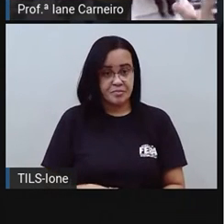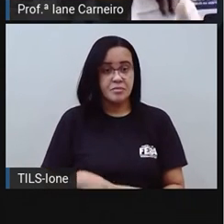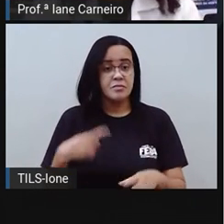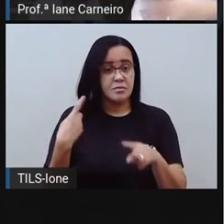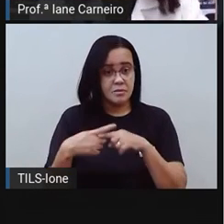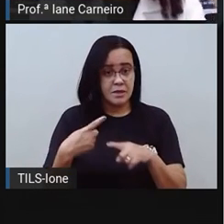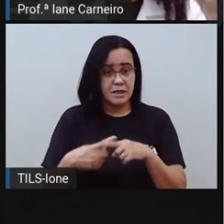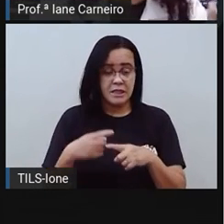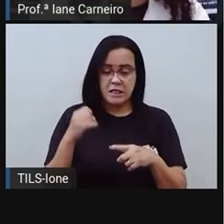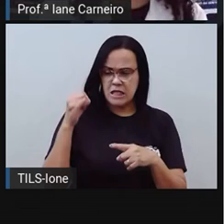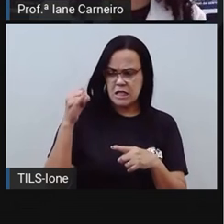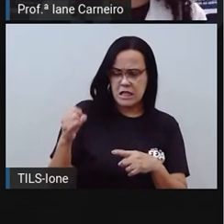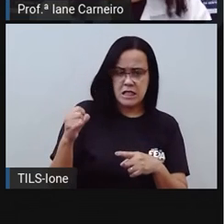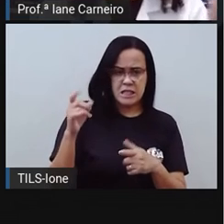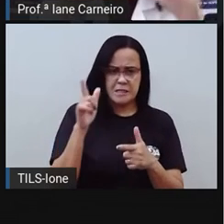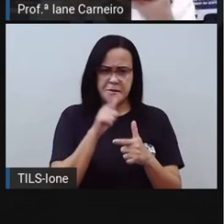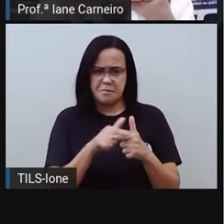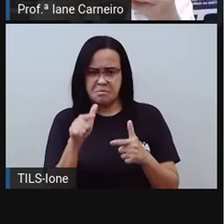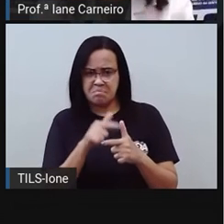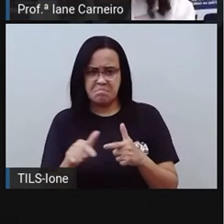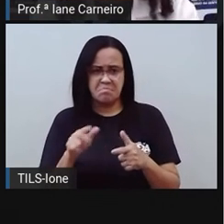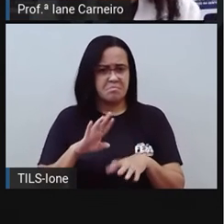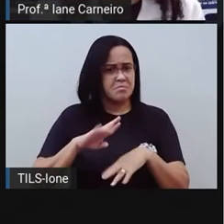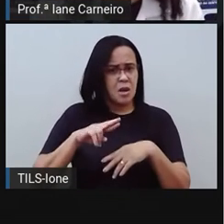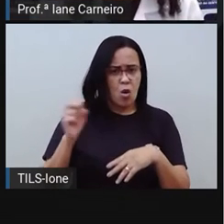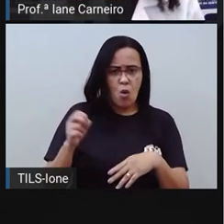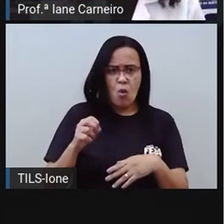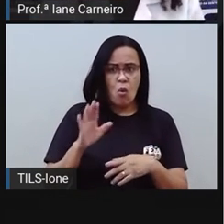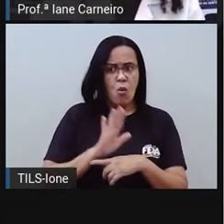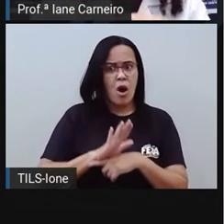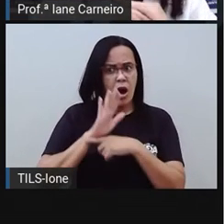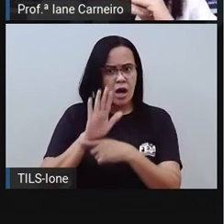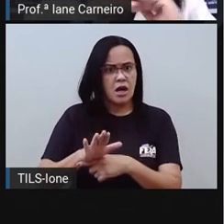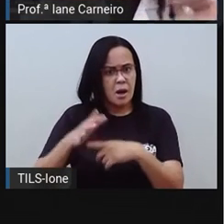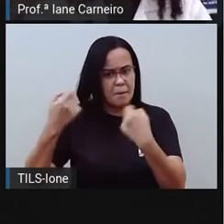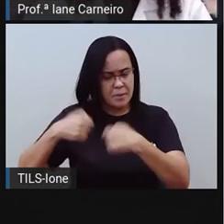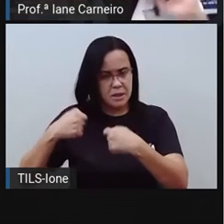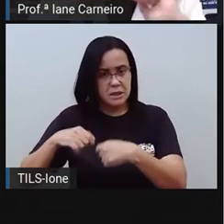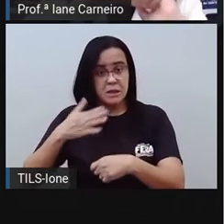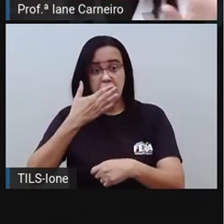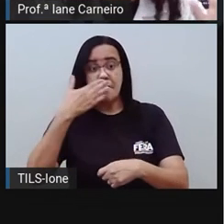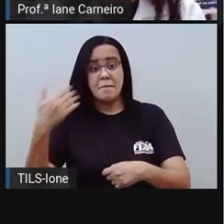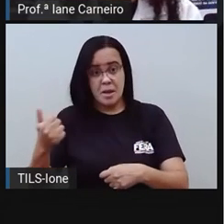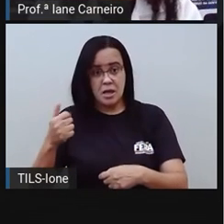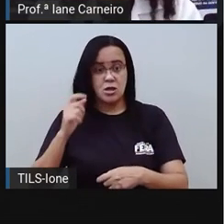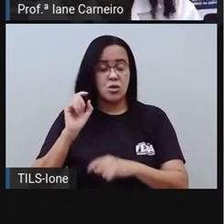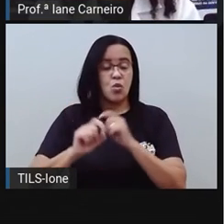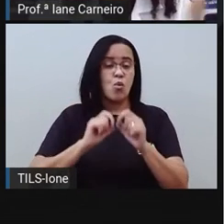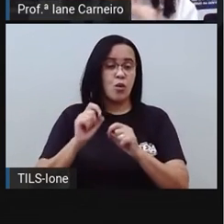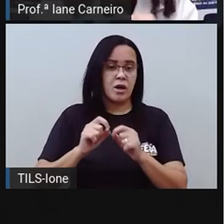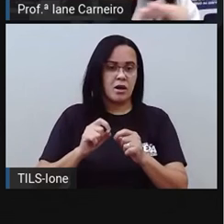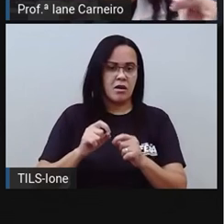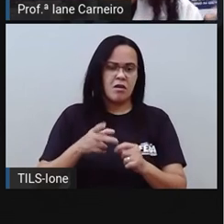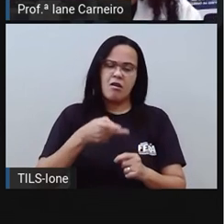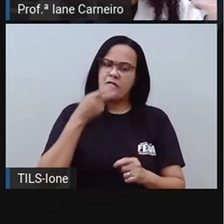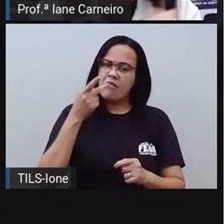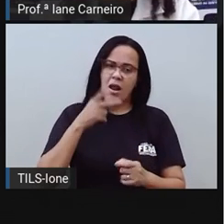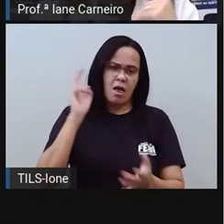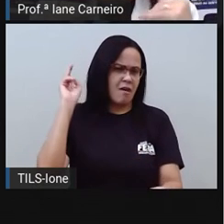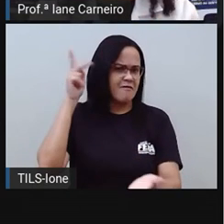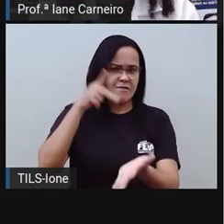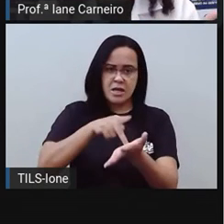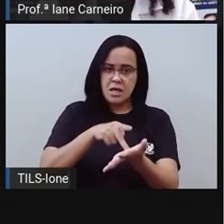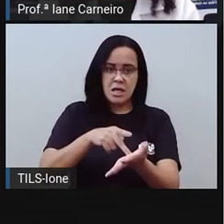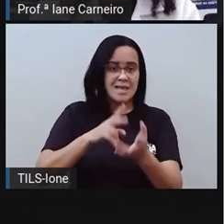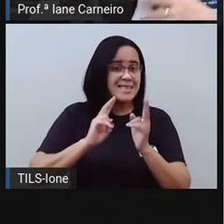se precisar de uma ajuda, a gente vai te ajudar, né? E o melhor é sempre falar a verdade. Mentira não